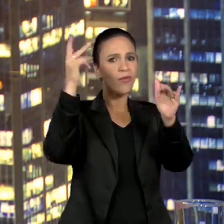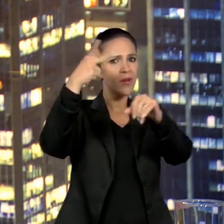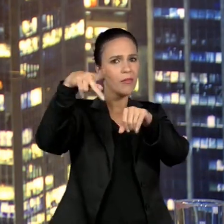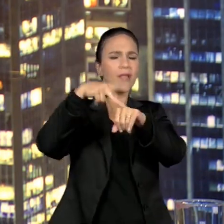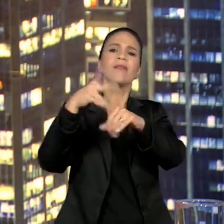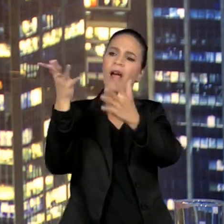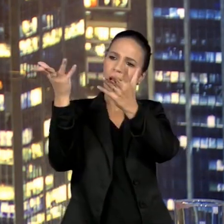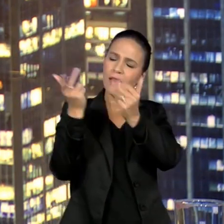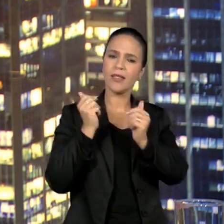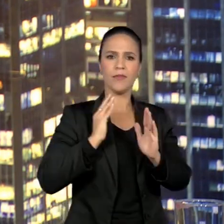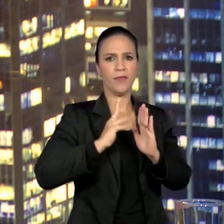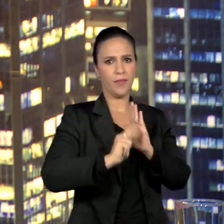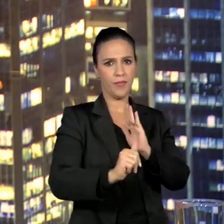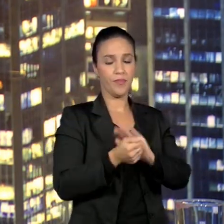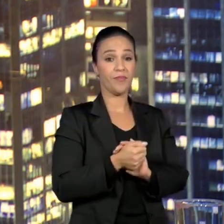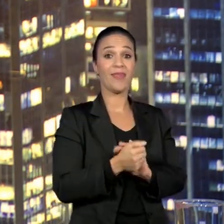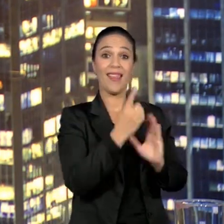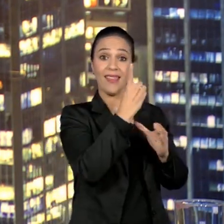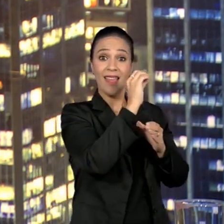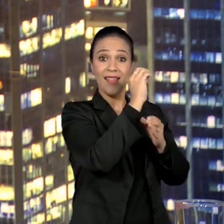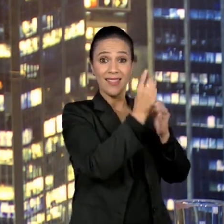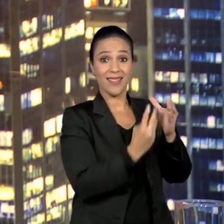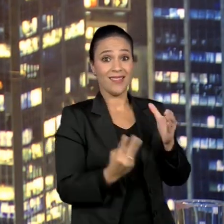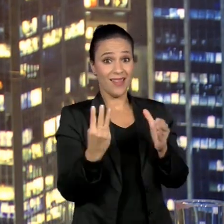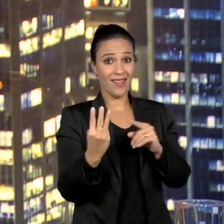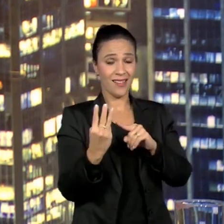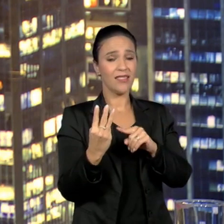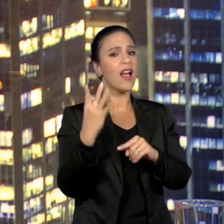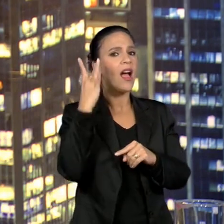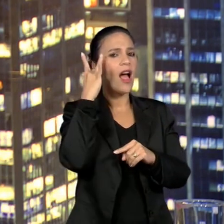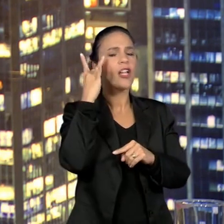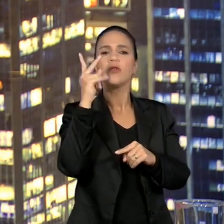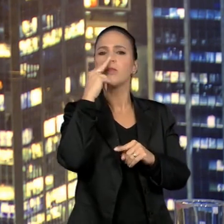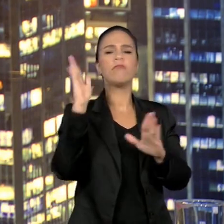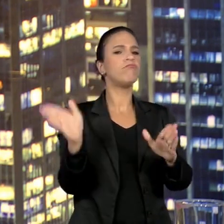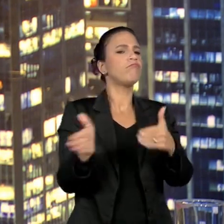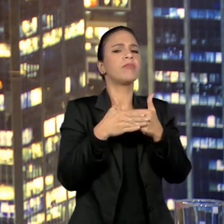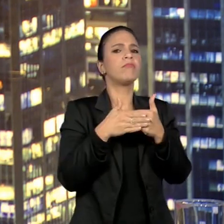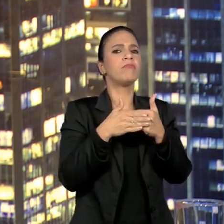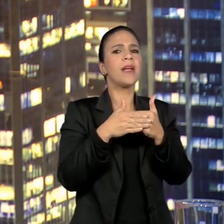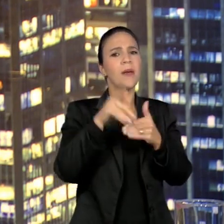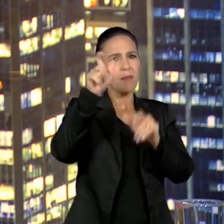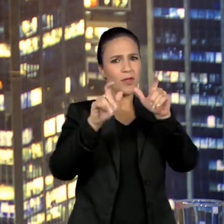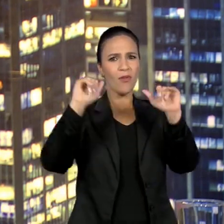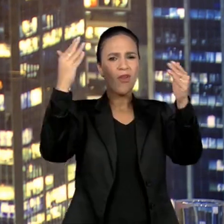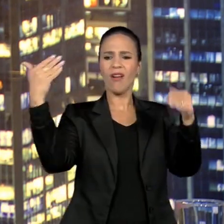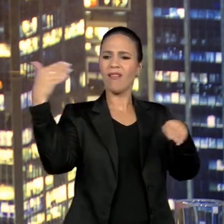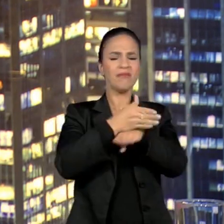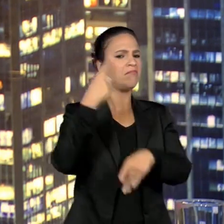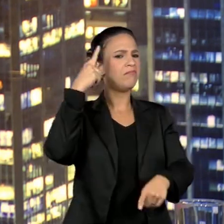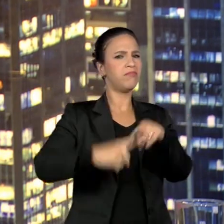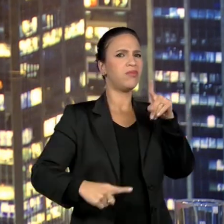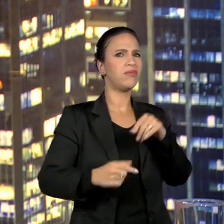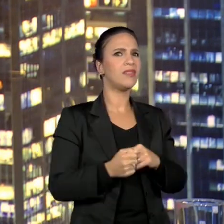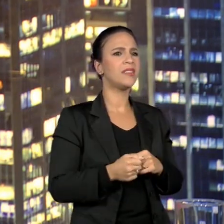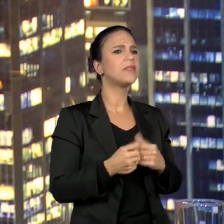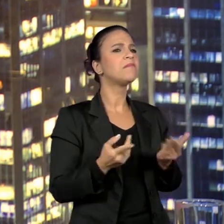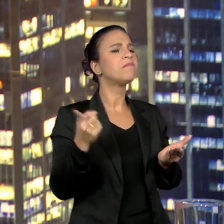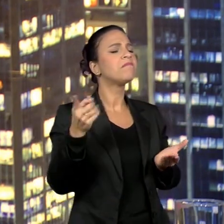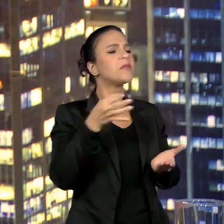na região latino-americana, em que reconhecemos como refugiados pessoas que fogem buscando resguardar sua vida, segurança